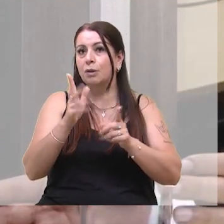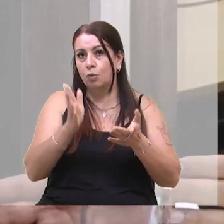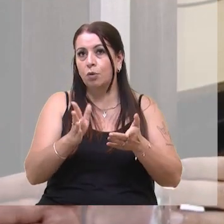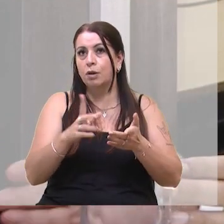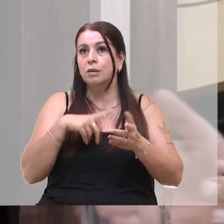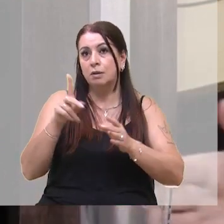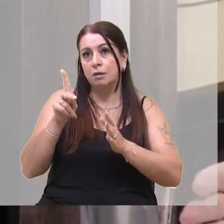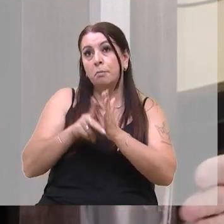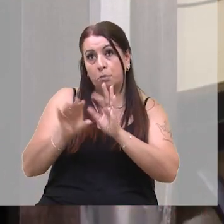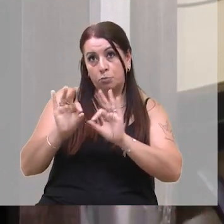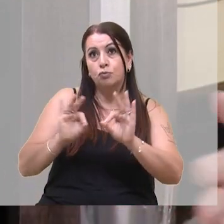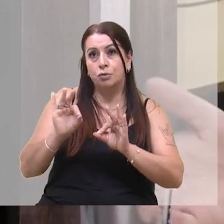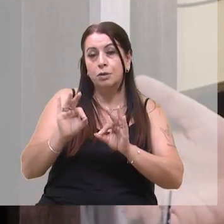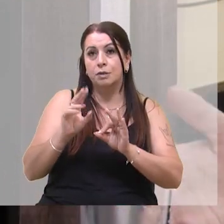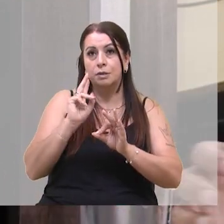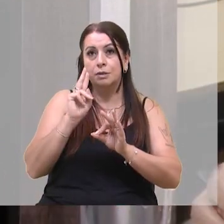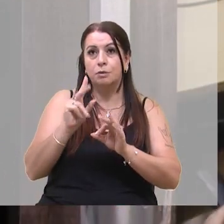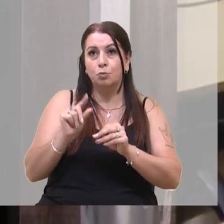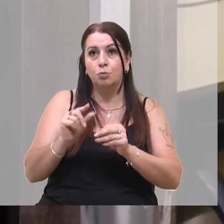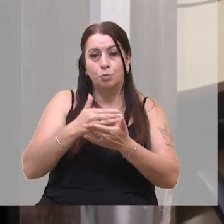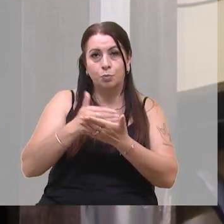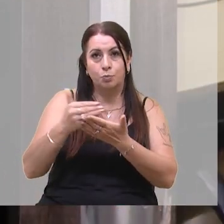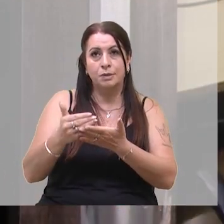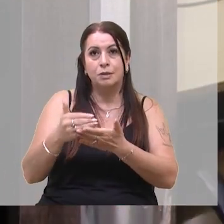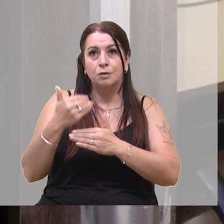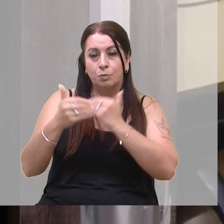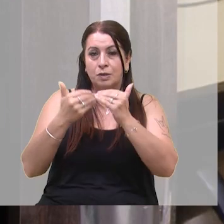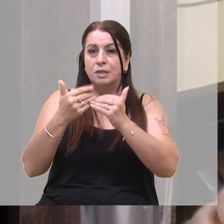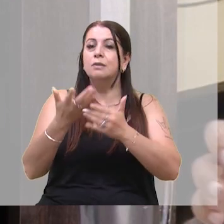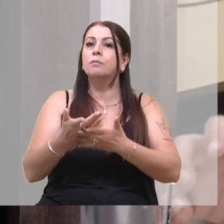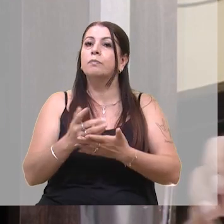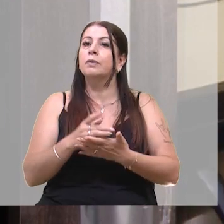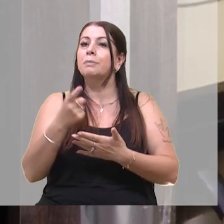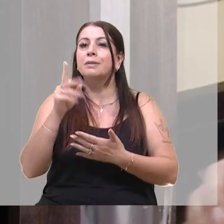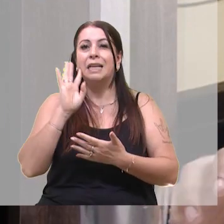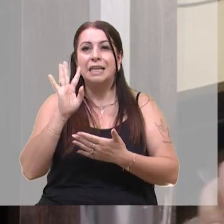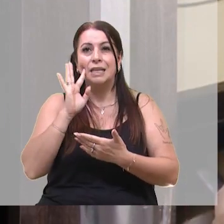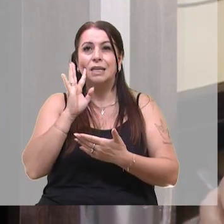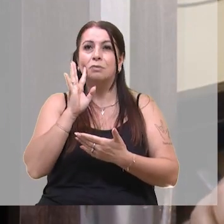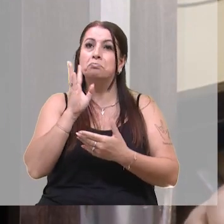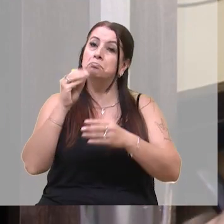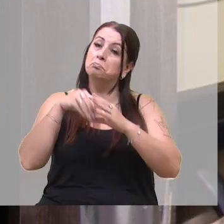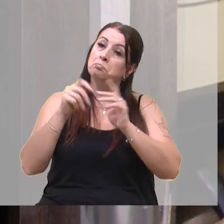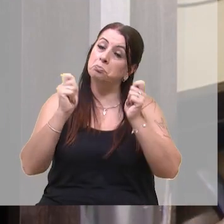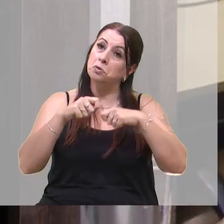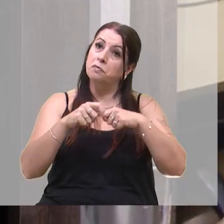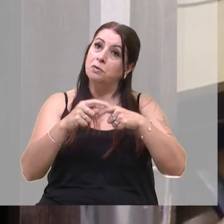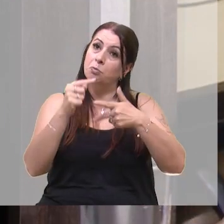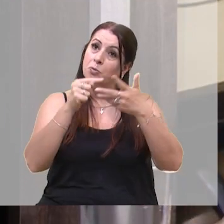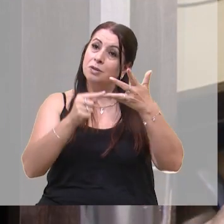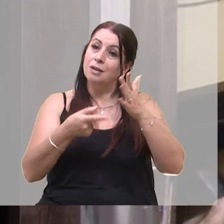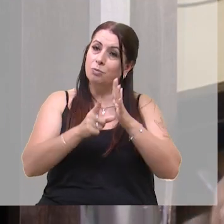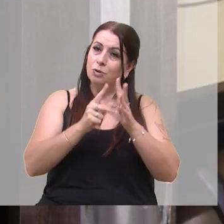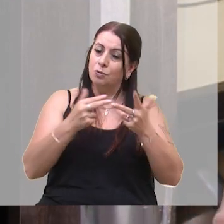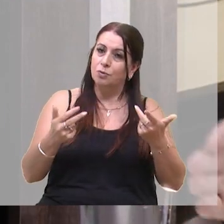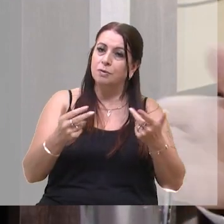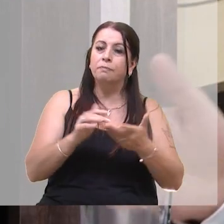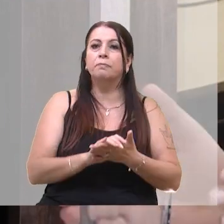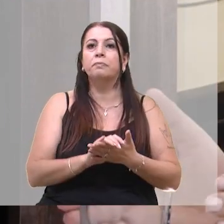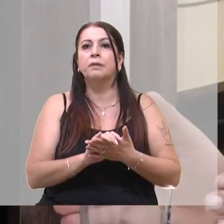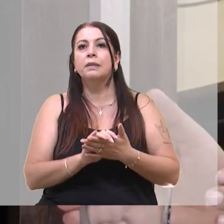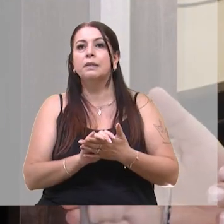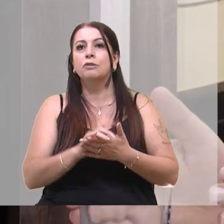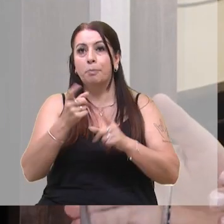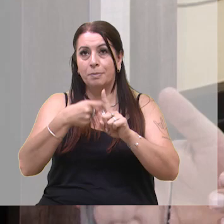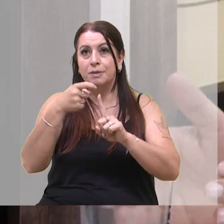senhora agora tem projetos, recém está começando o processo todo, mas acho que é legal, dentro do possível, antecipar alguns fatores. Mas